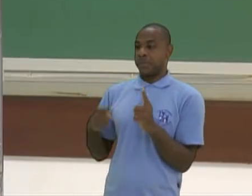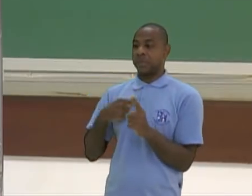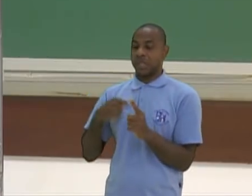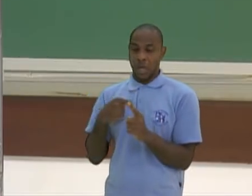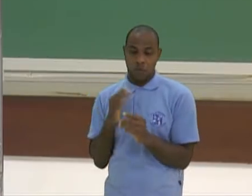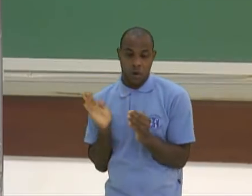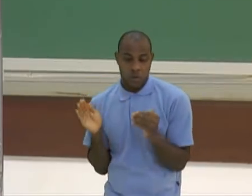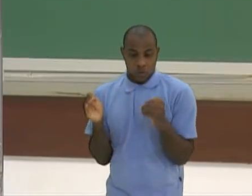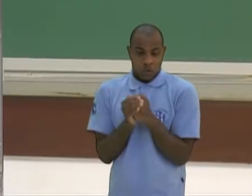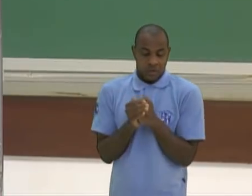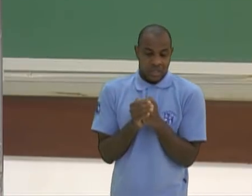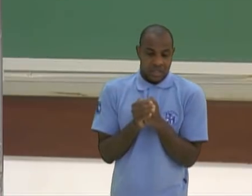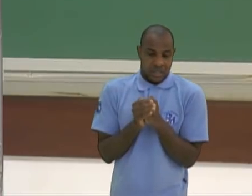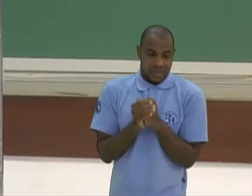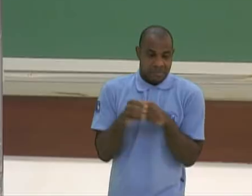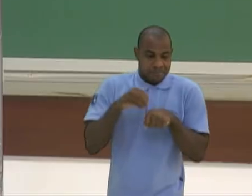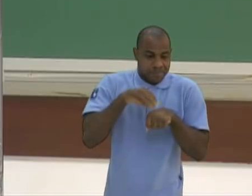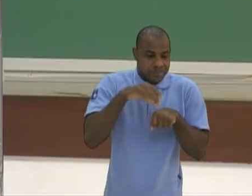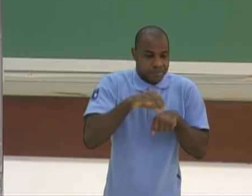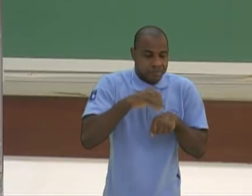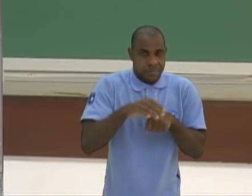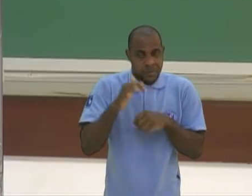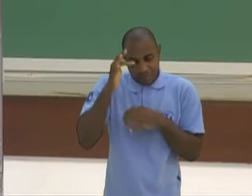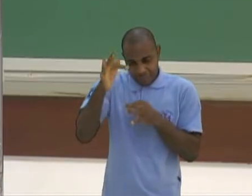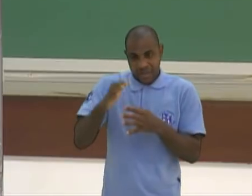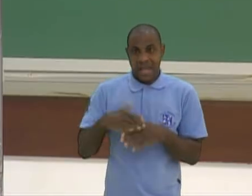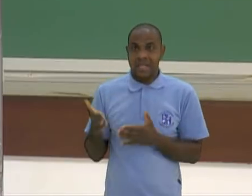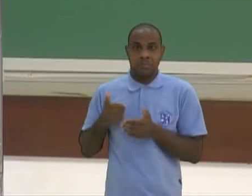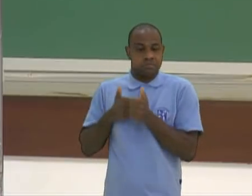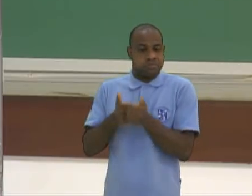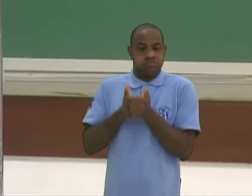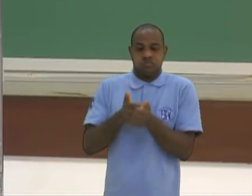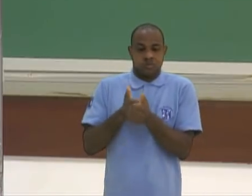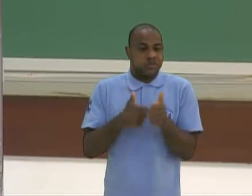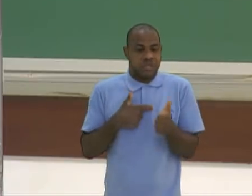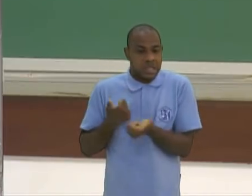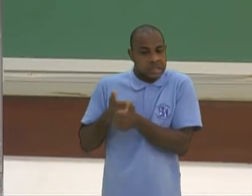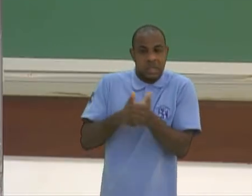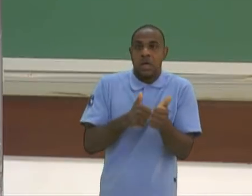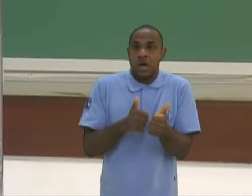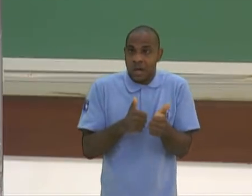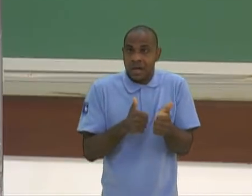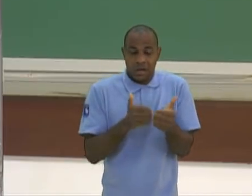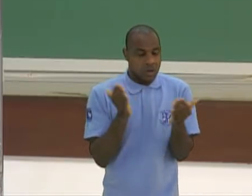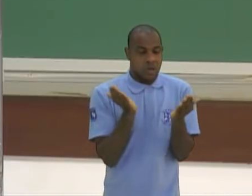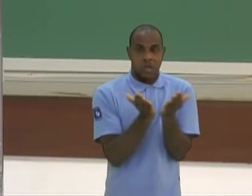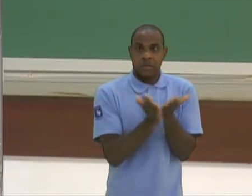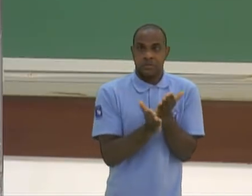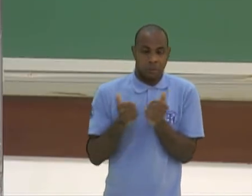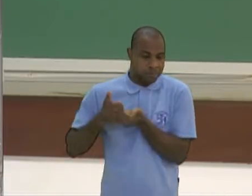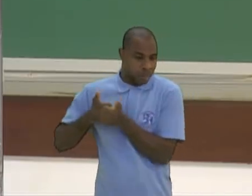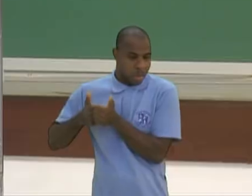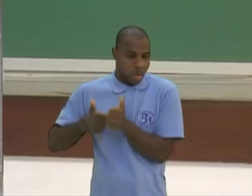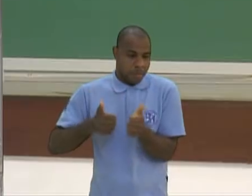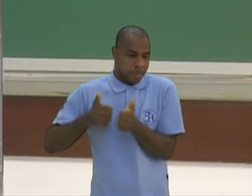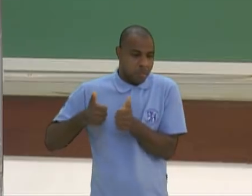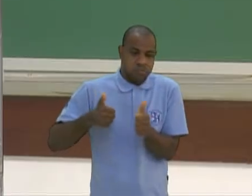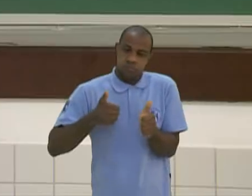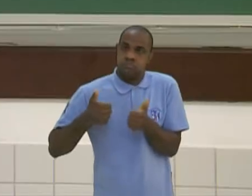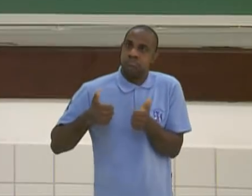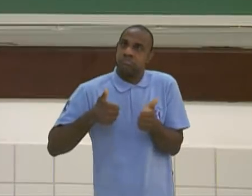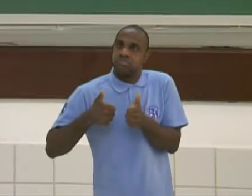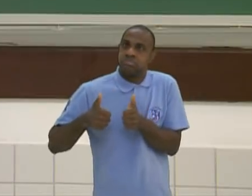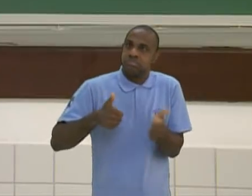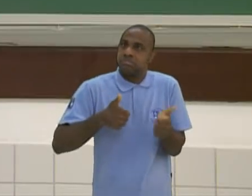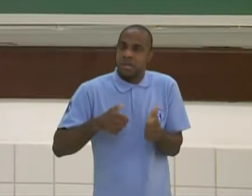processo, os 2 séculos, né, de perseguição, século II e século III, de perseguições contra os primeiros cristãos, chamados também de